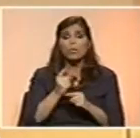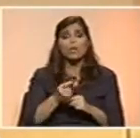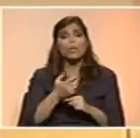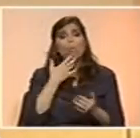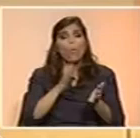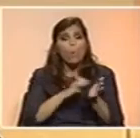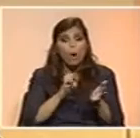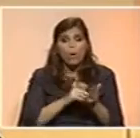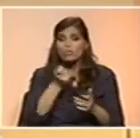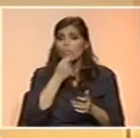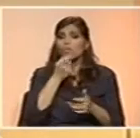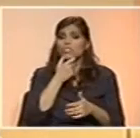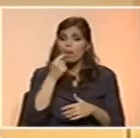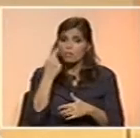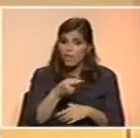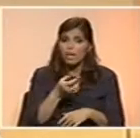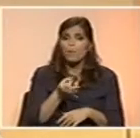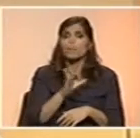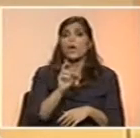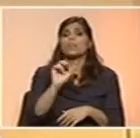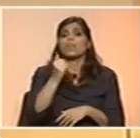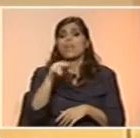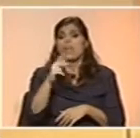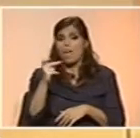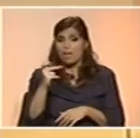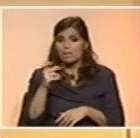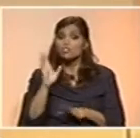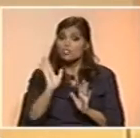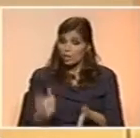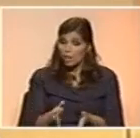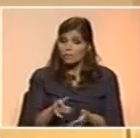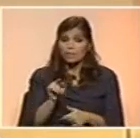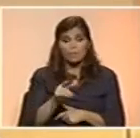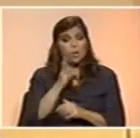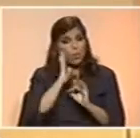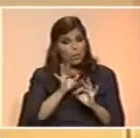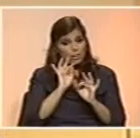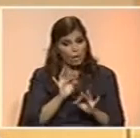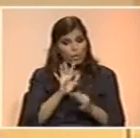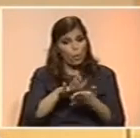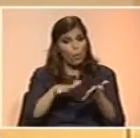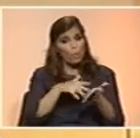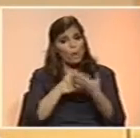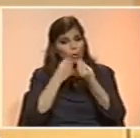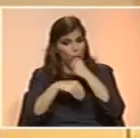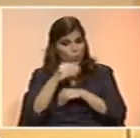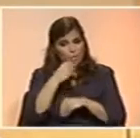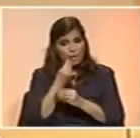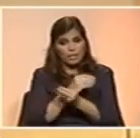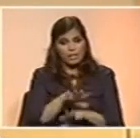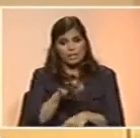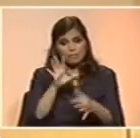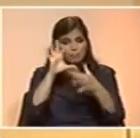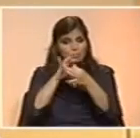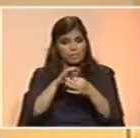em termos de qualidade da proteína. Portanto, aqui é uma questão de terem atenção o plano alimentar da criança. Em relação, por exemplo, ao cálcio,